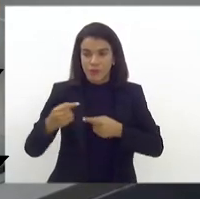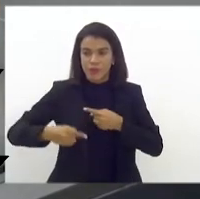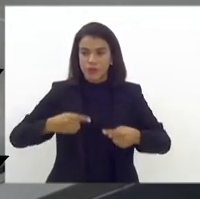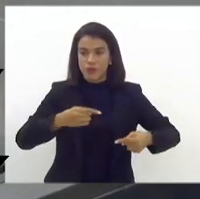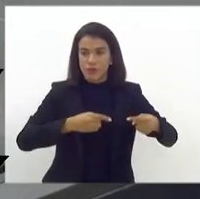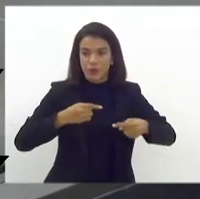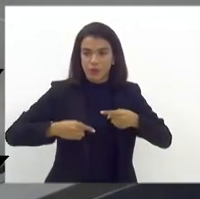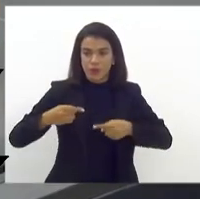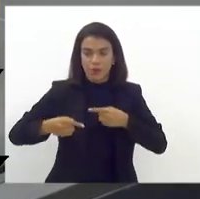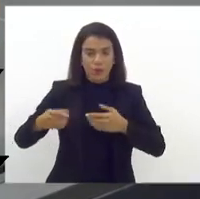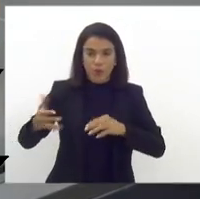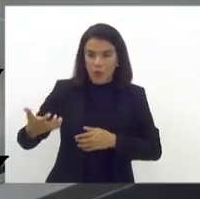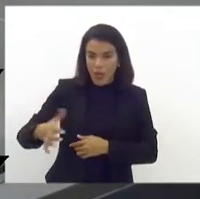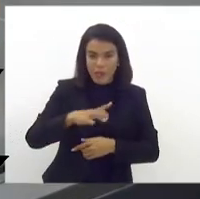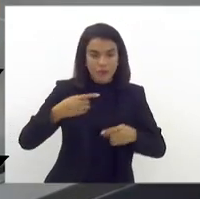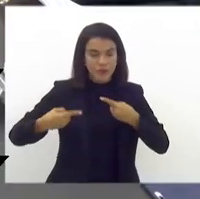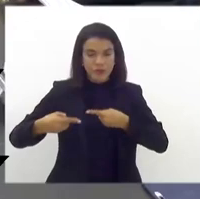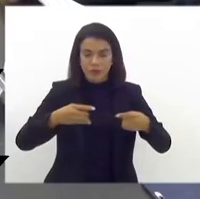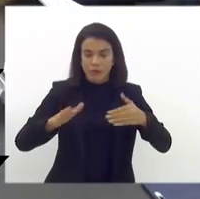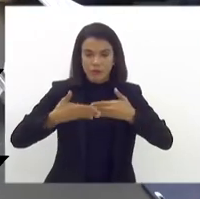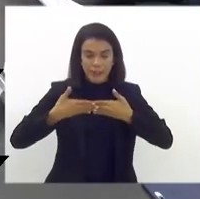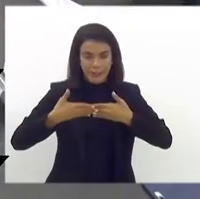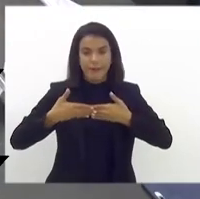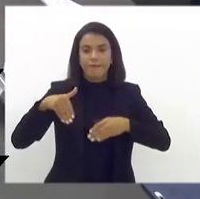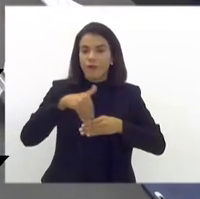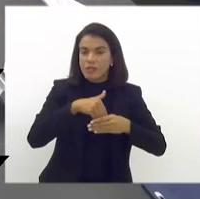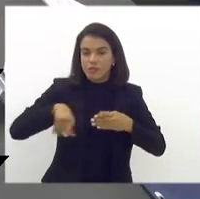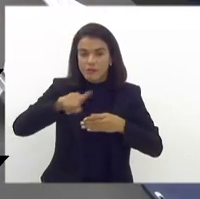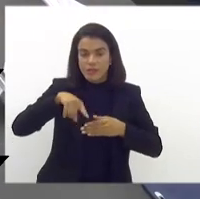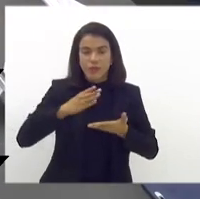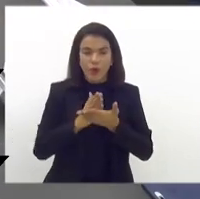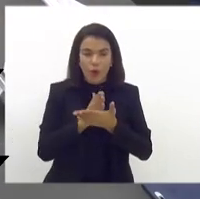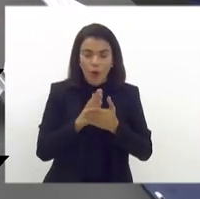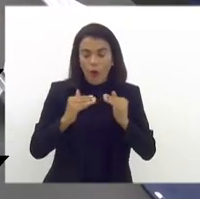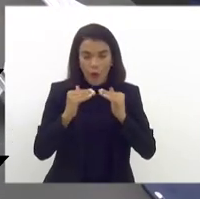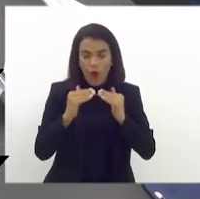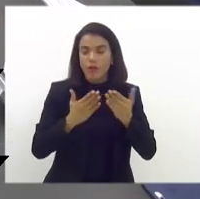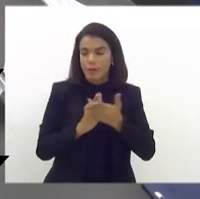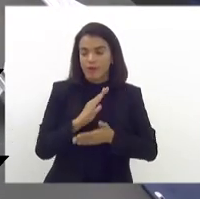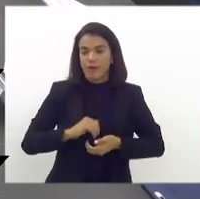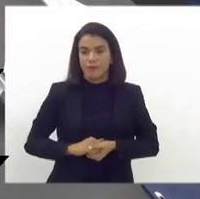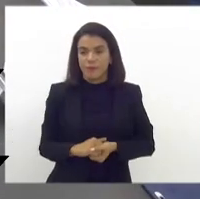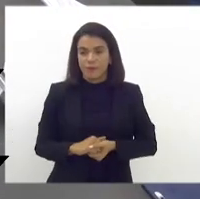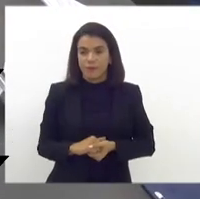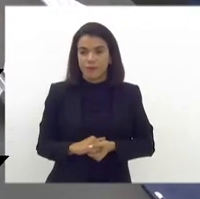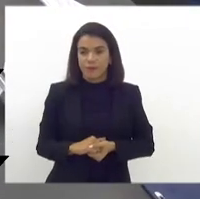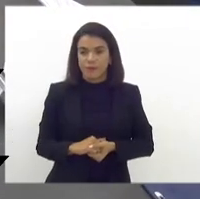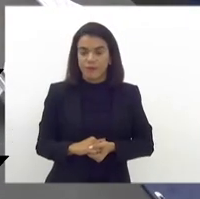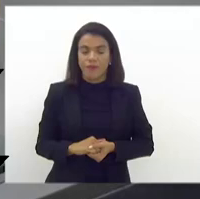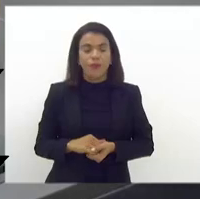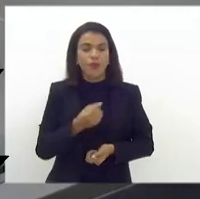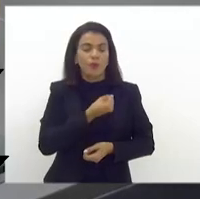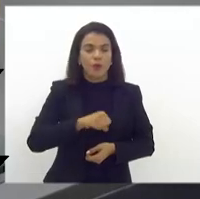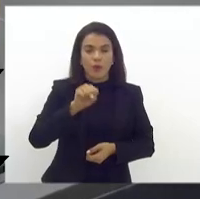discussão. Não havendo quem queira discutir, encerrada a discussão, em votação, senhores que aprovam, permaneçam como estão, aprovado. Projeto